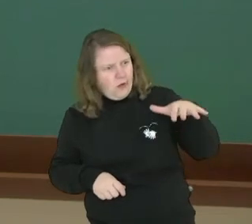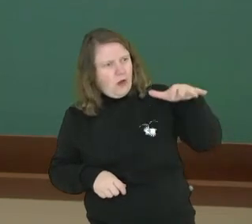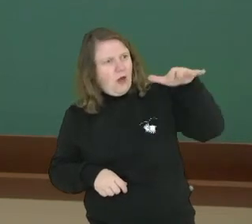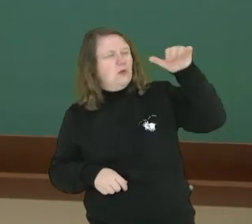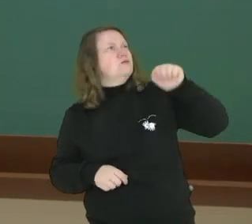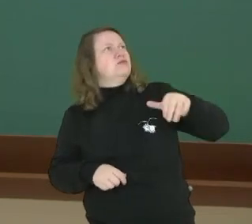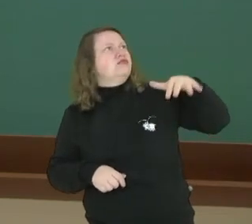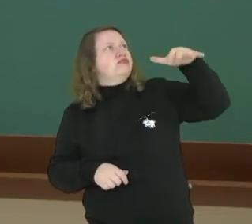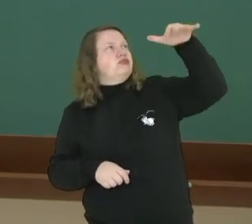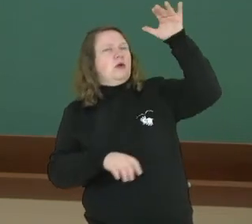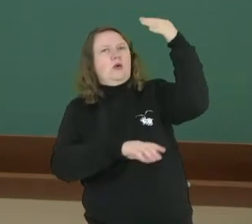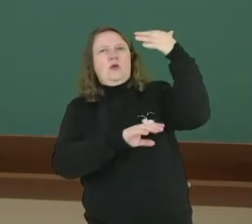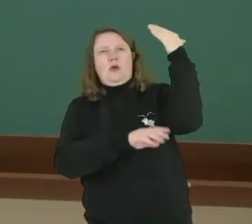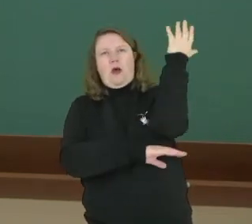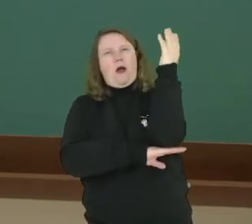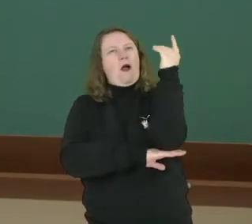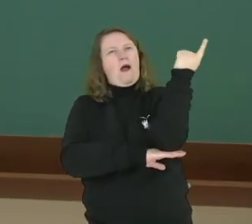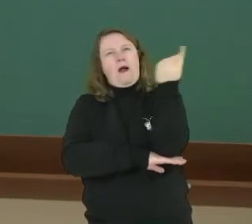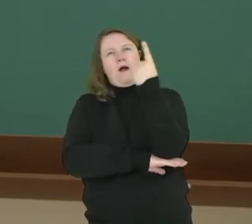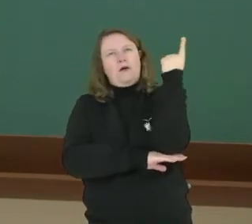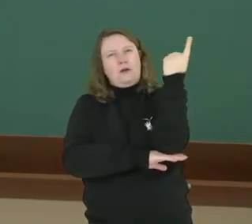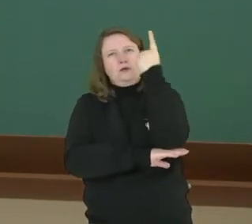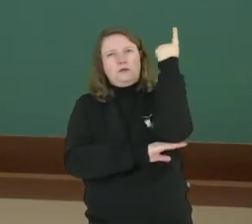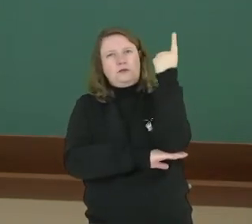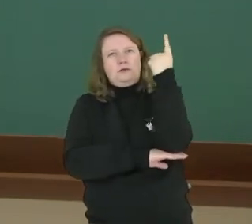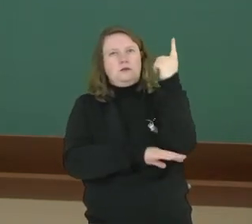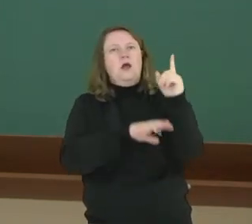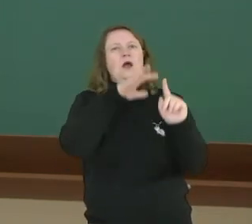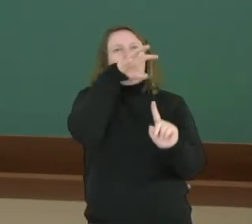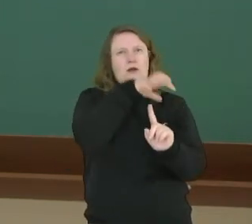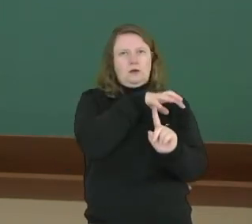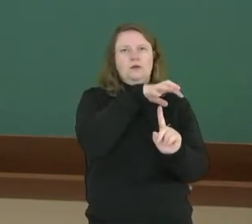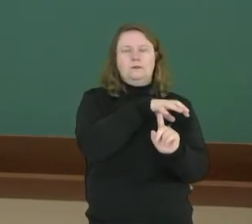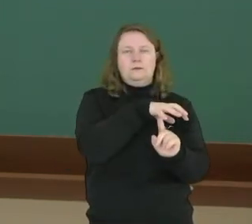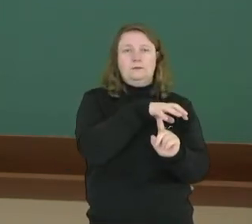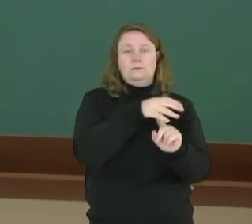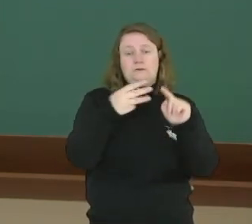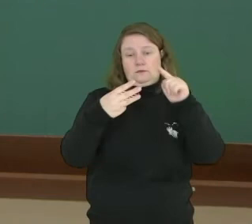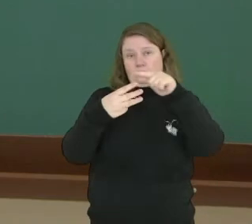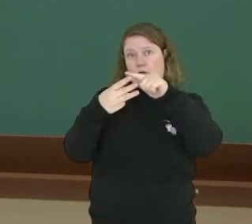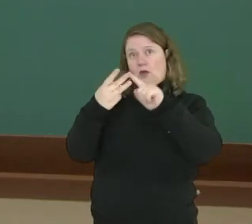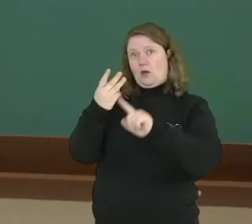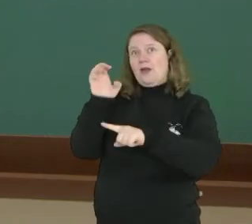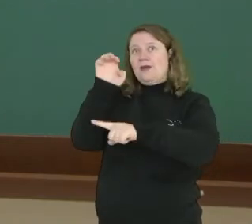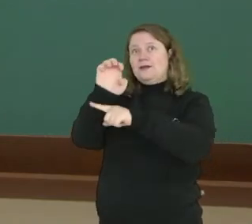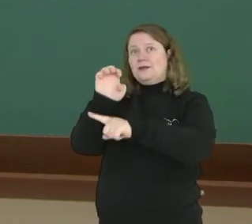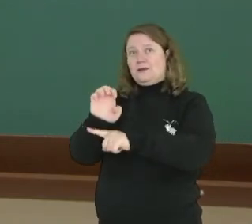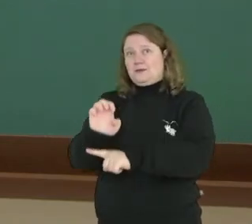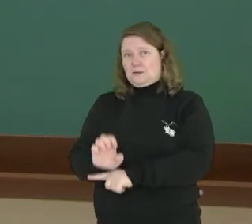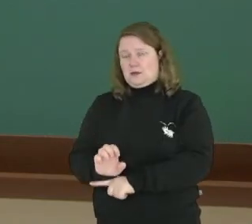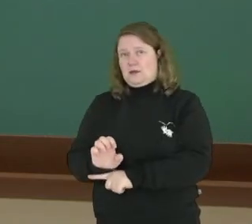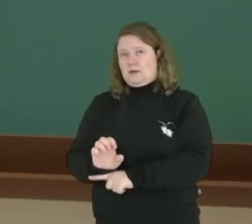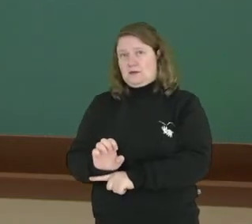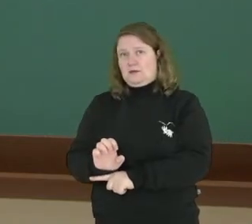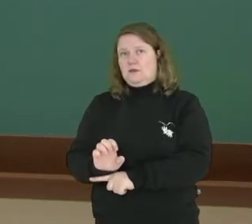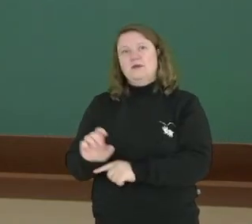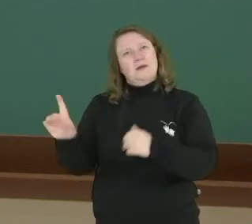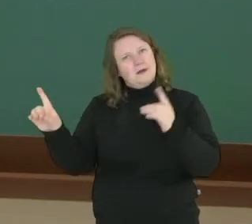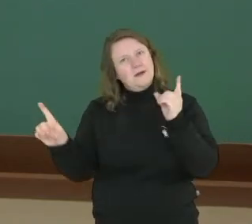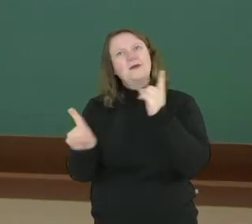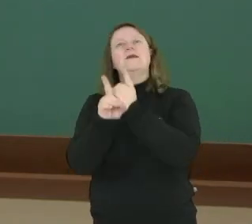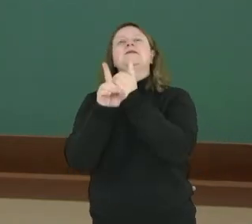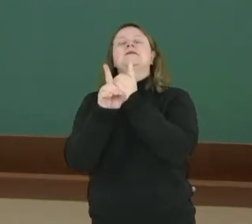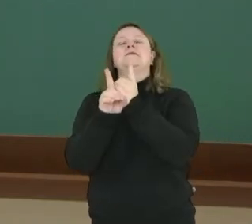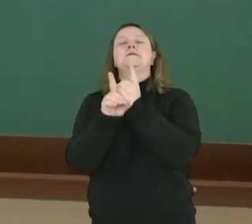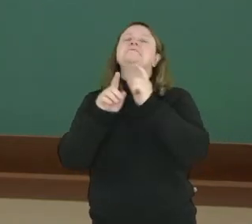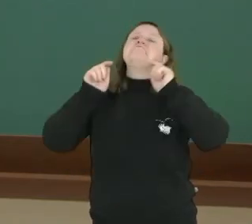araucária, certo? E é encontrada ali nos 3 estados da região sul do Brasil. Pode ser que você tenha identificado